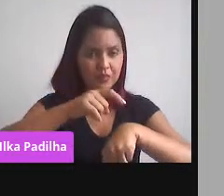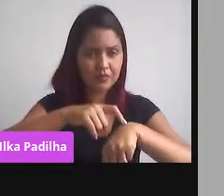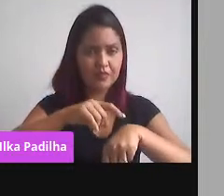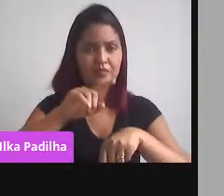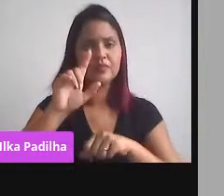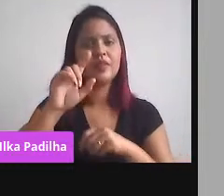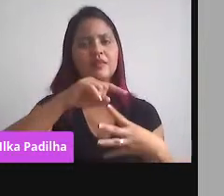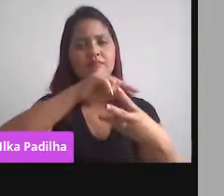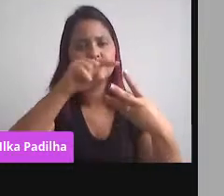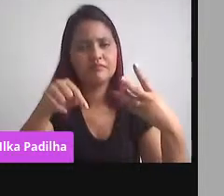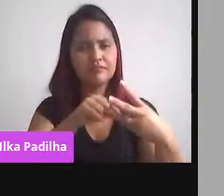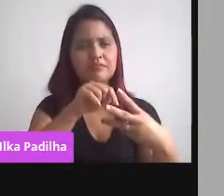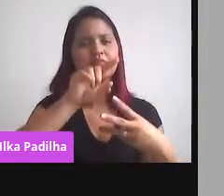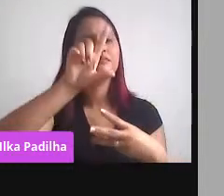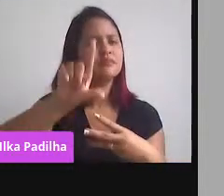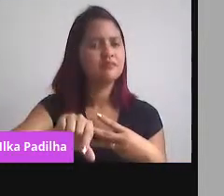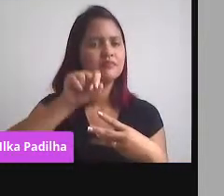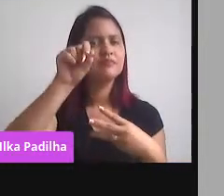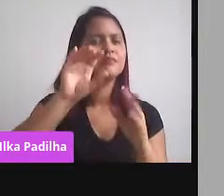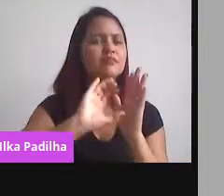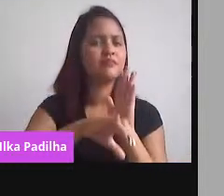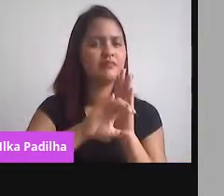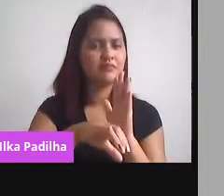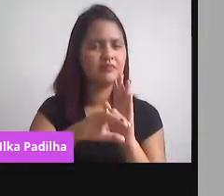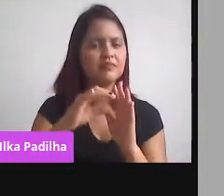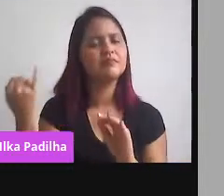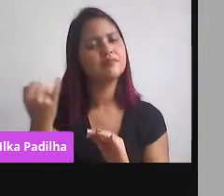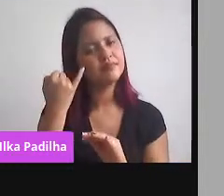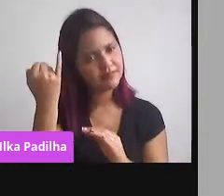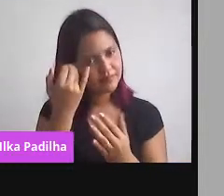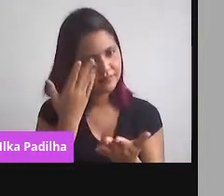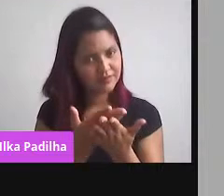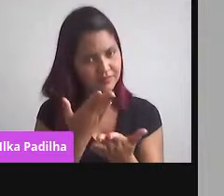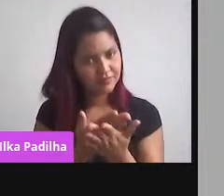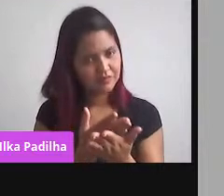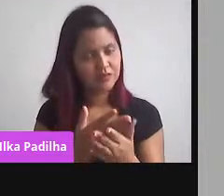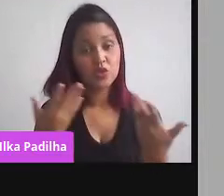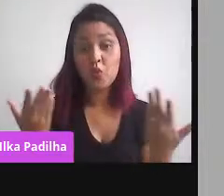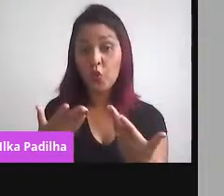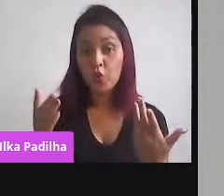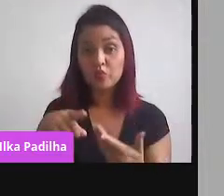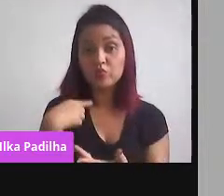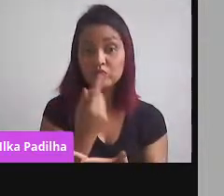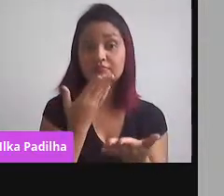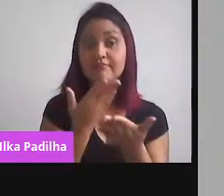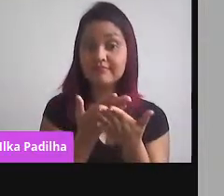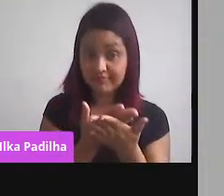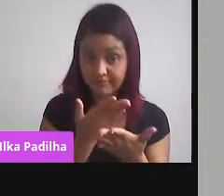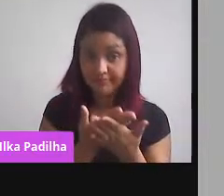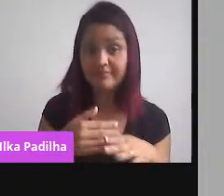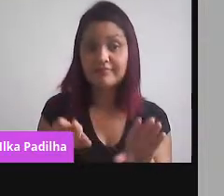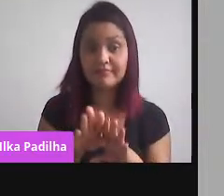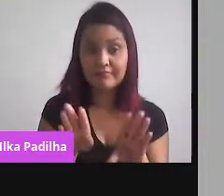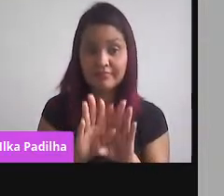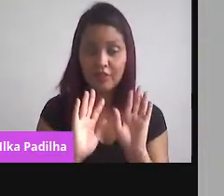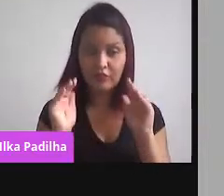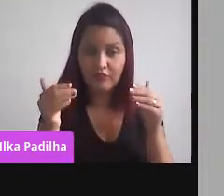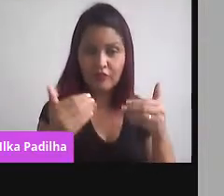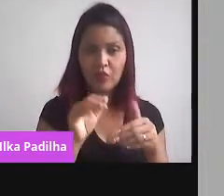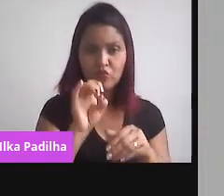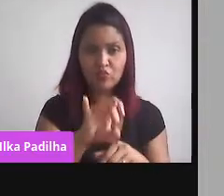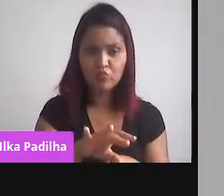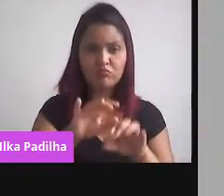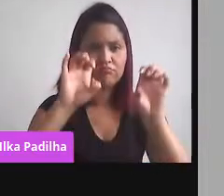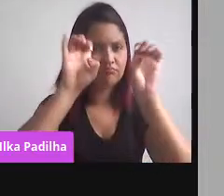nos estudos que também hoje nós desenvolvemos, mas não de um ponto de vista só estrutural,